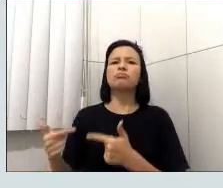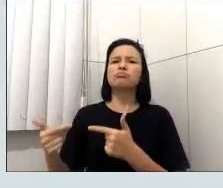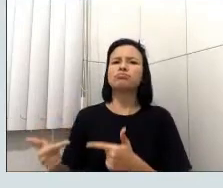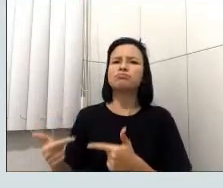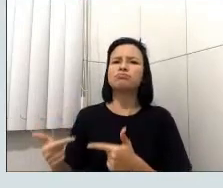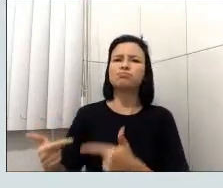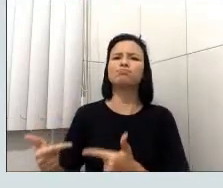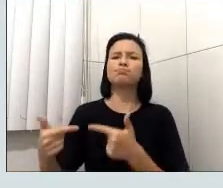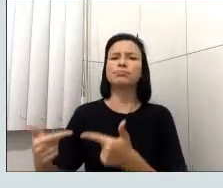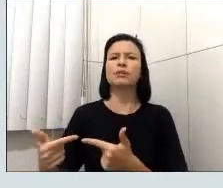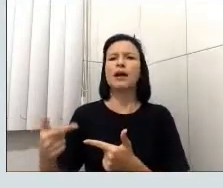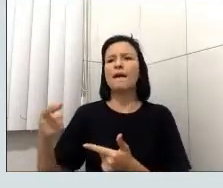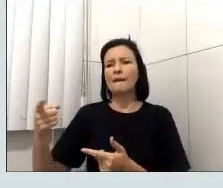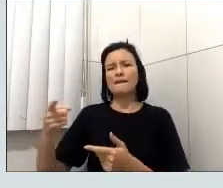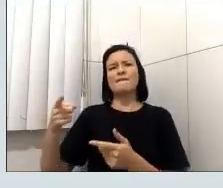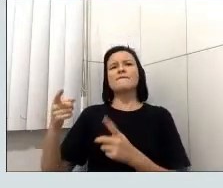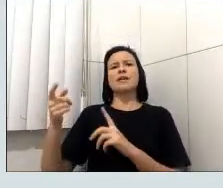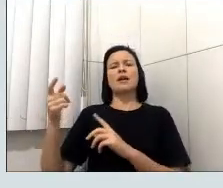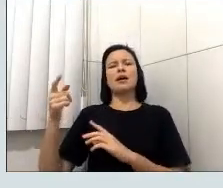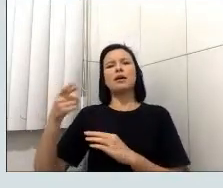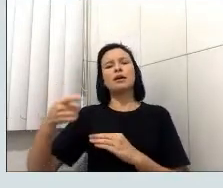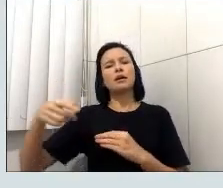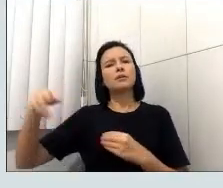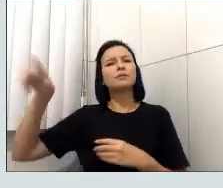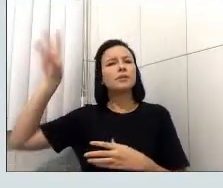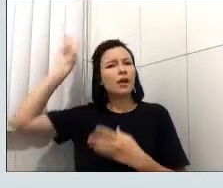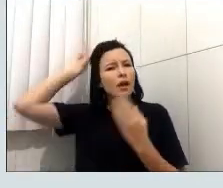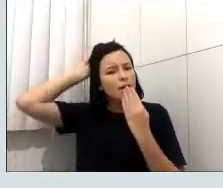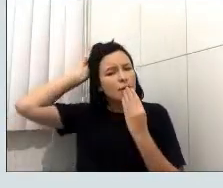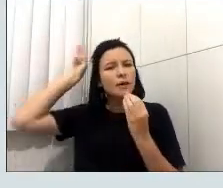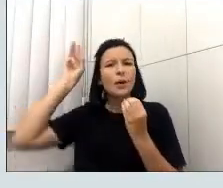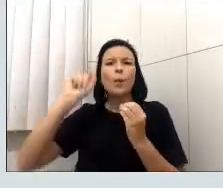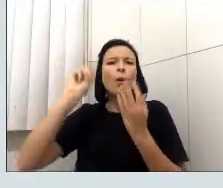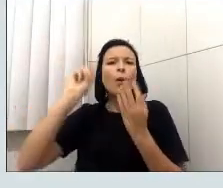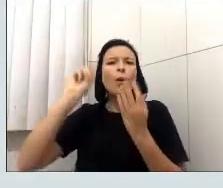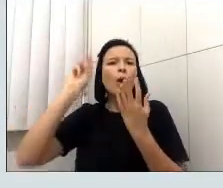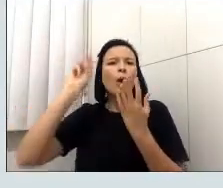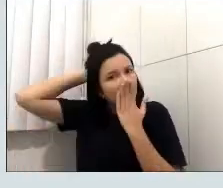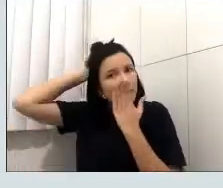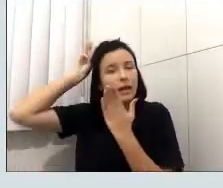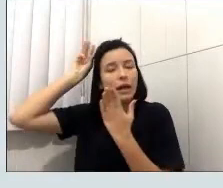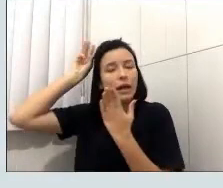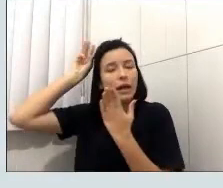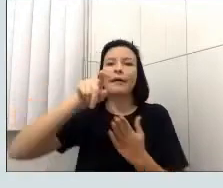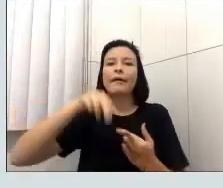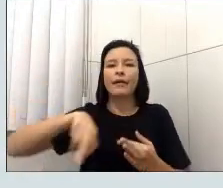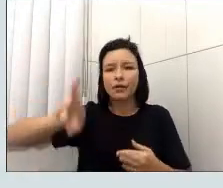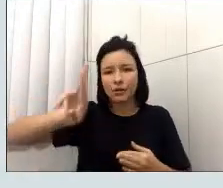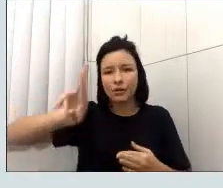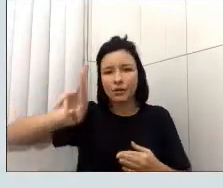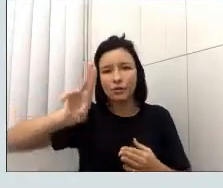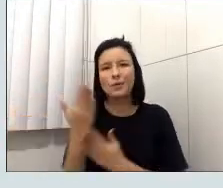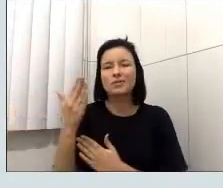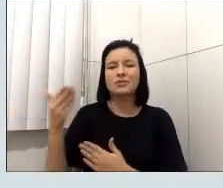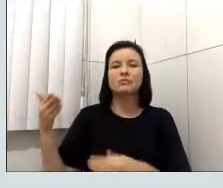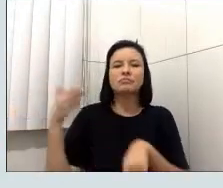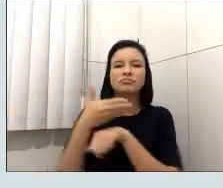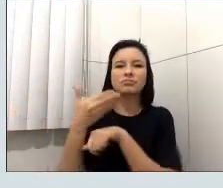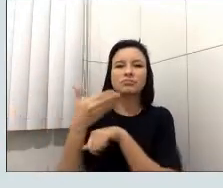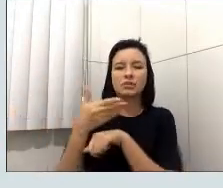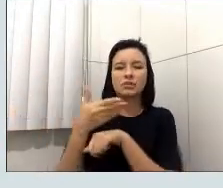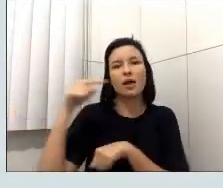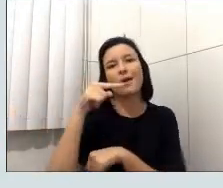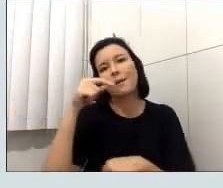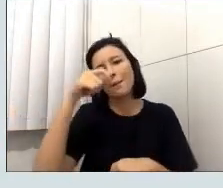missões religiosas que vão adentrando pelo país. E a gente tem um outro grupo que